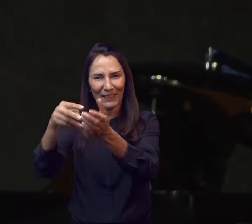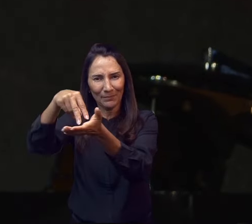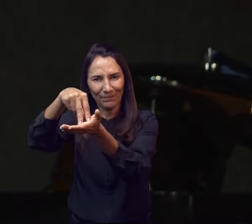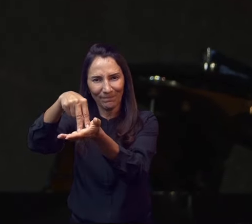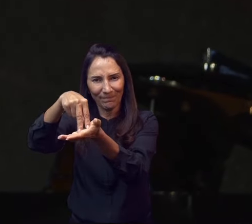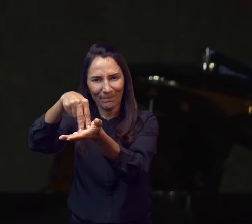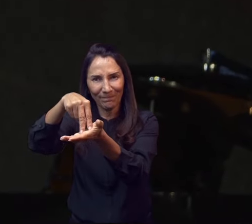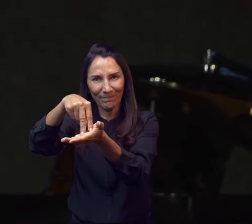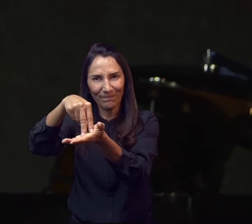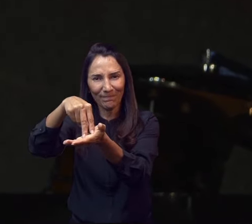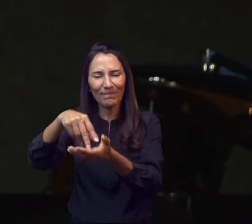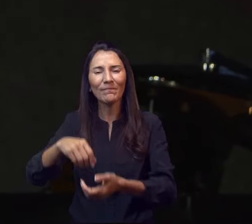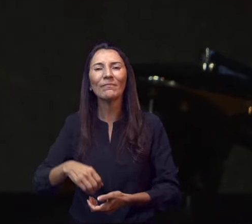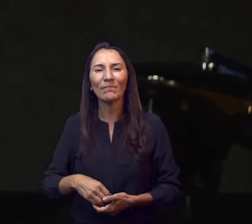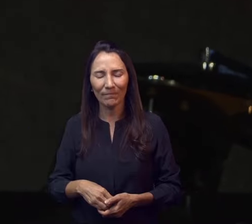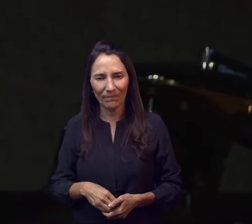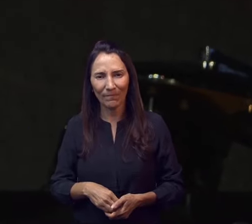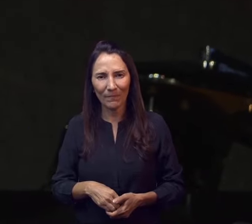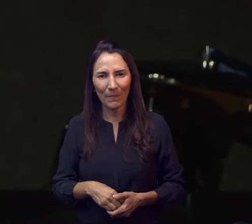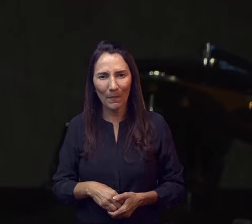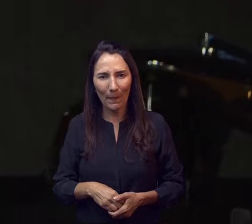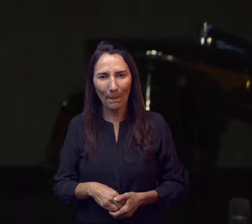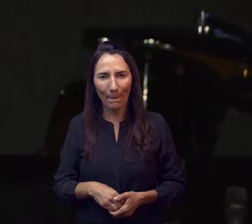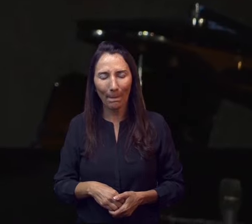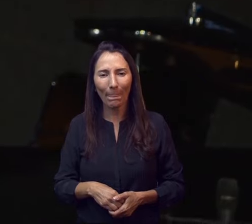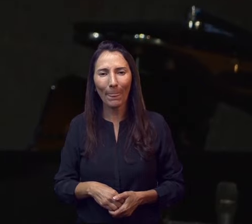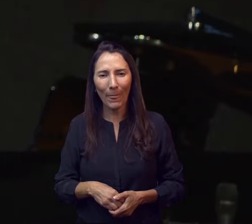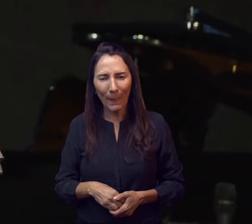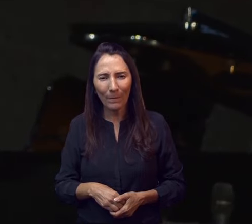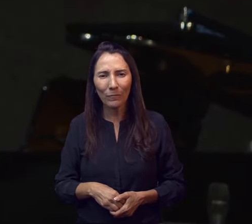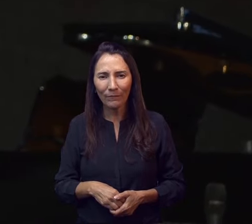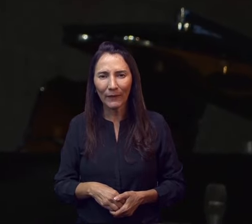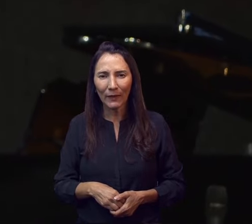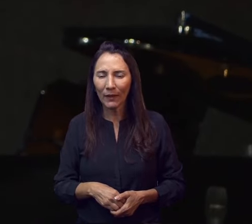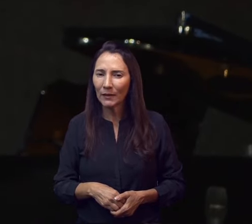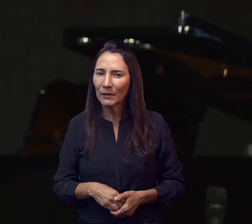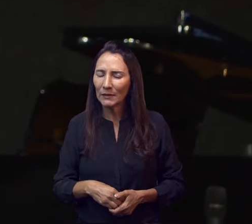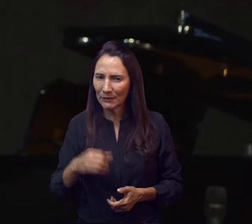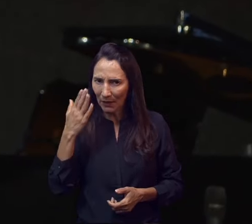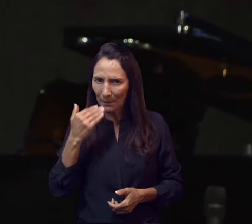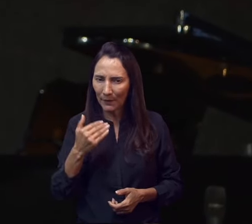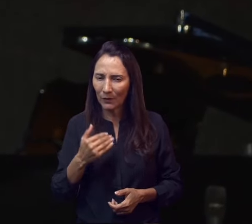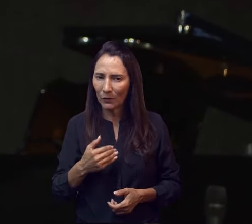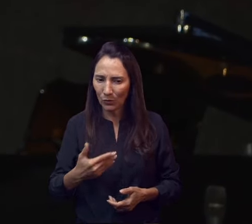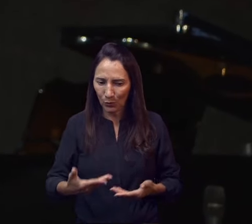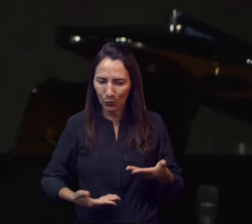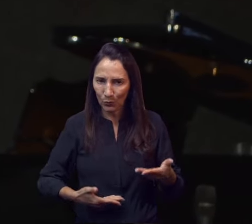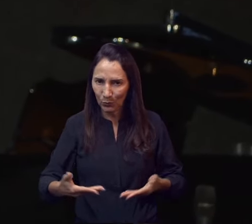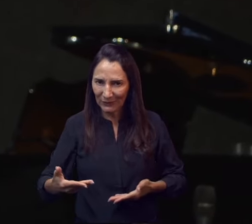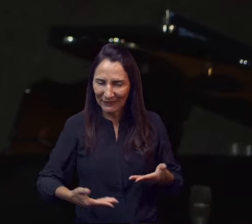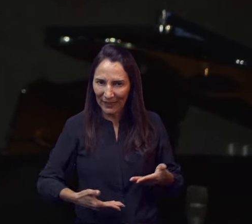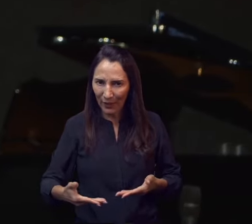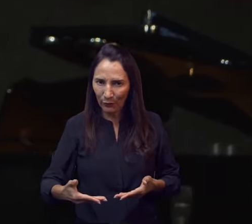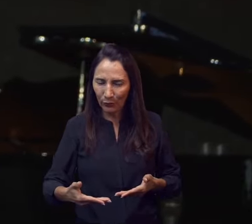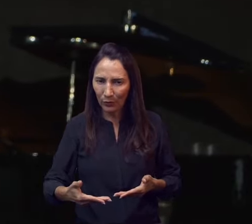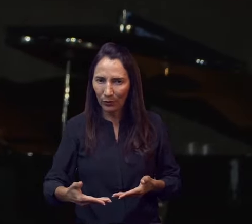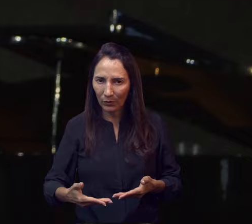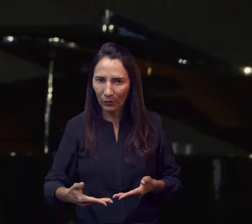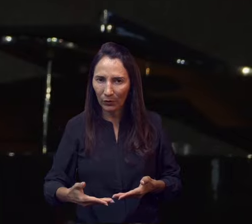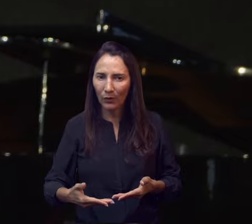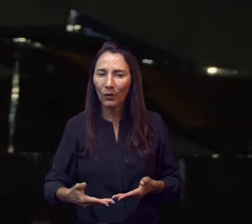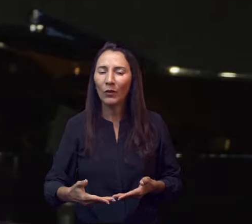fidelidade e fiel é aquele que cumpre aquilo que se obriga e Prudente é aquele que evita